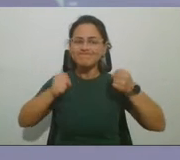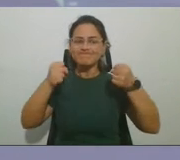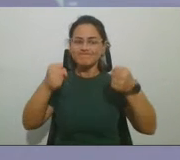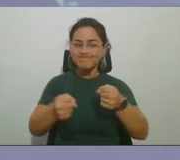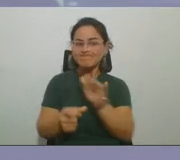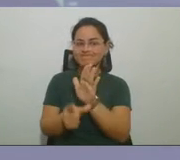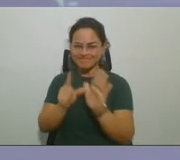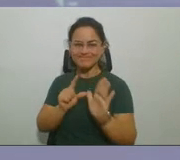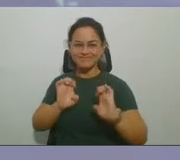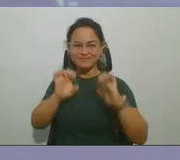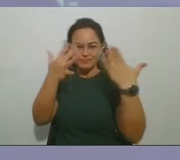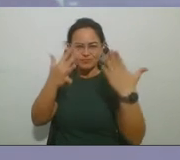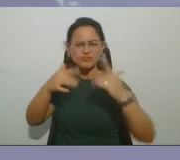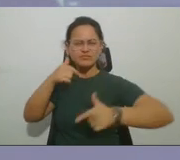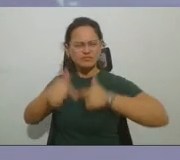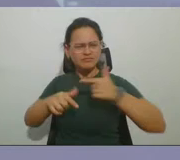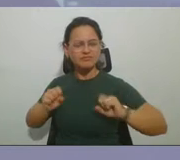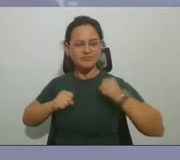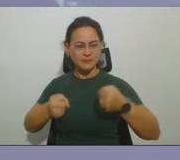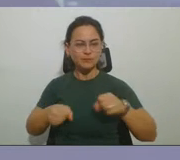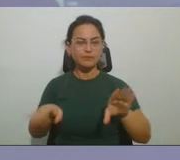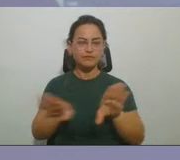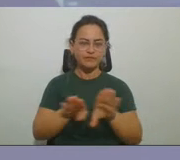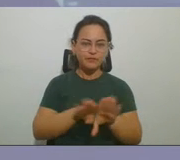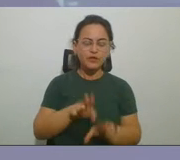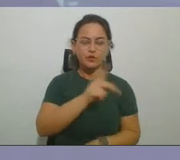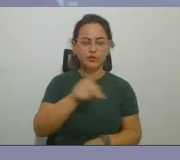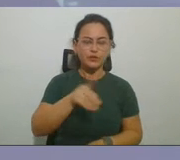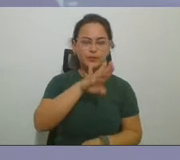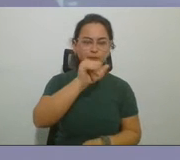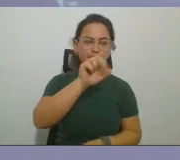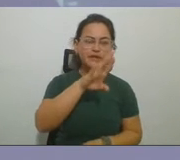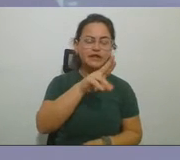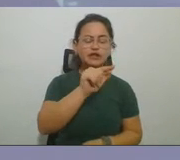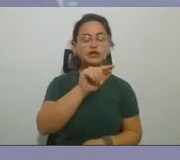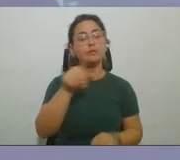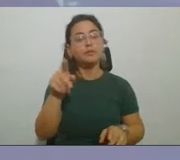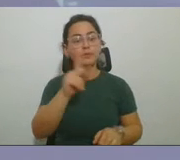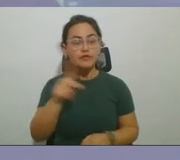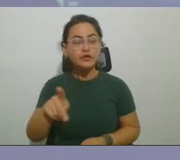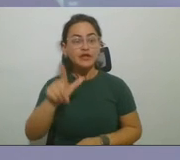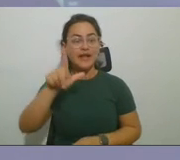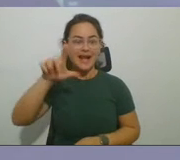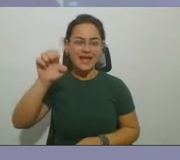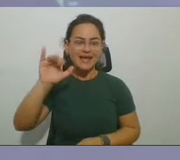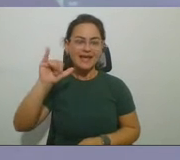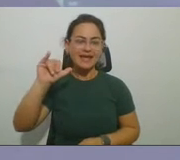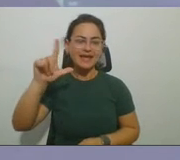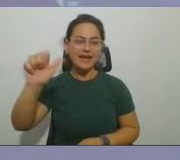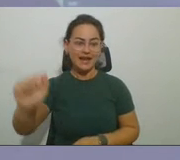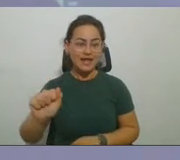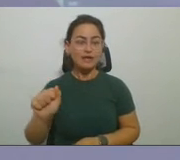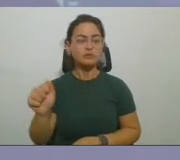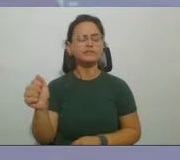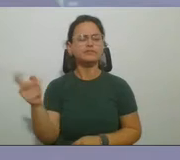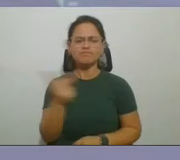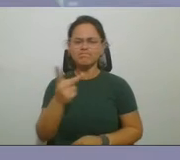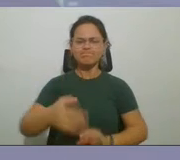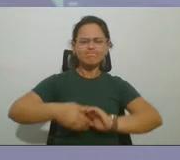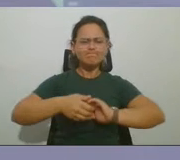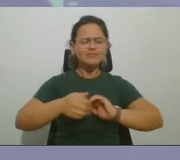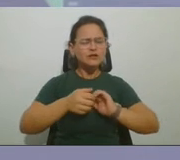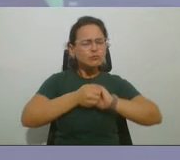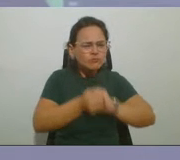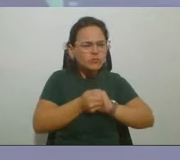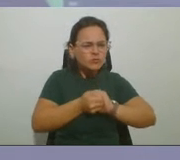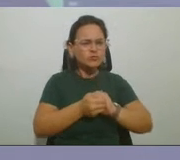evento. A professora Birgit e a professora Leila, grandes companheiras e competentes